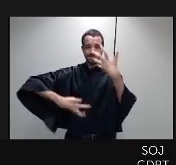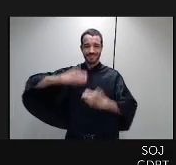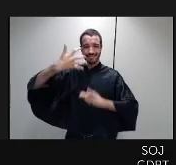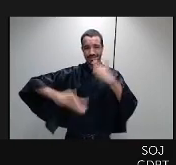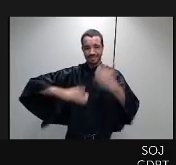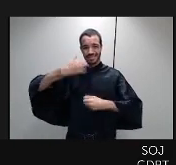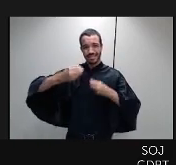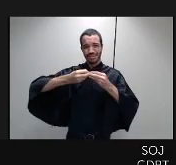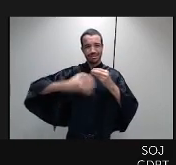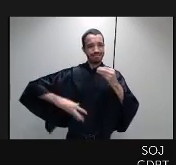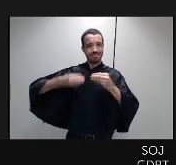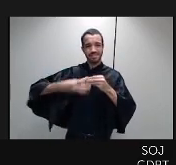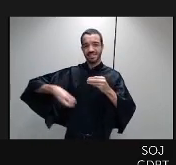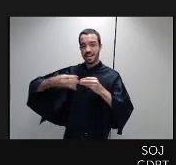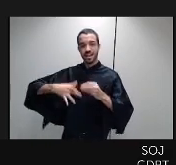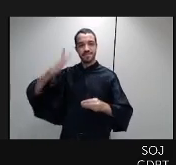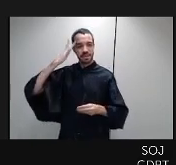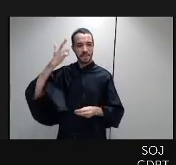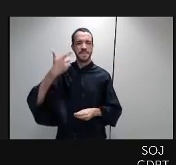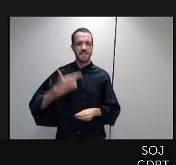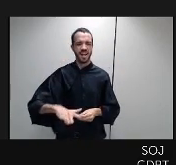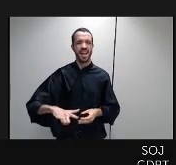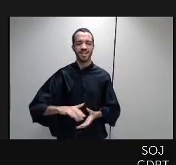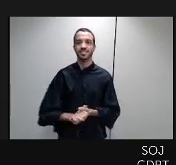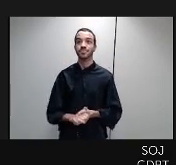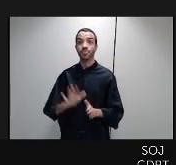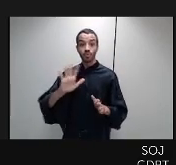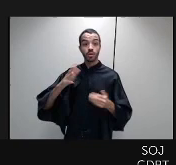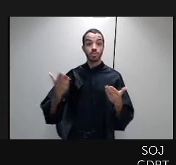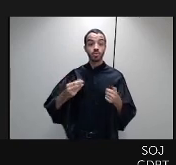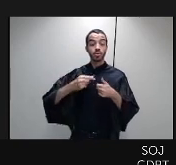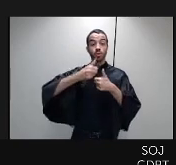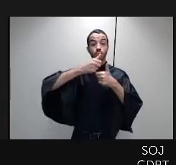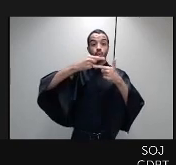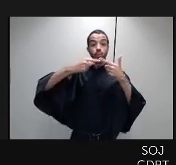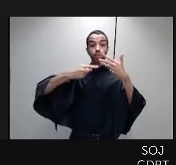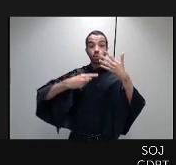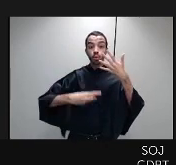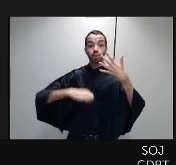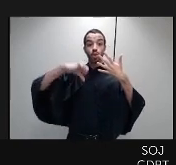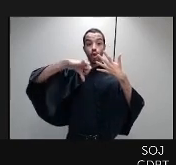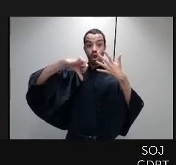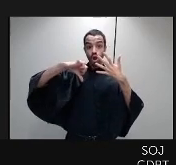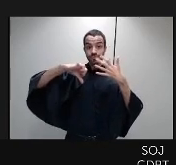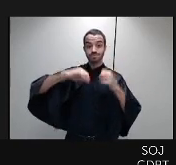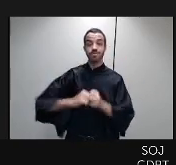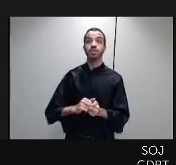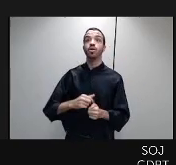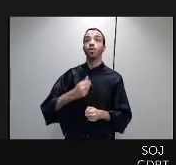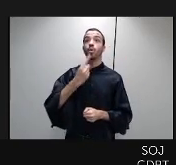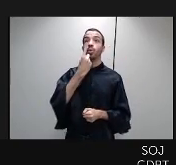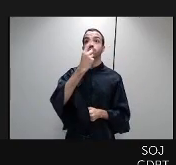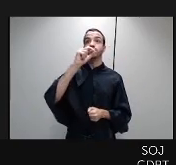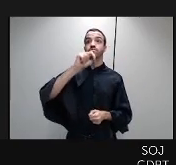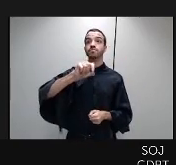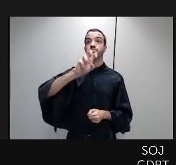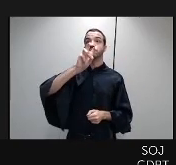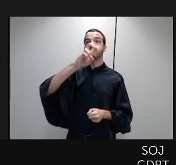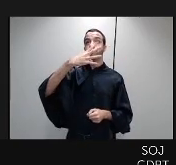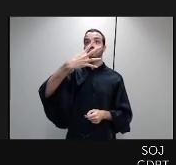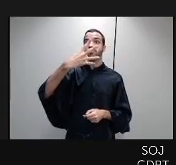até amanhã item 9 recurso especial de número 1543731